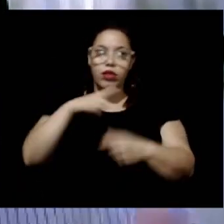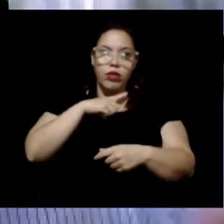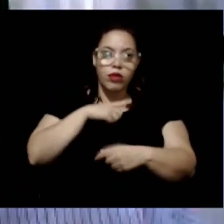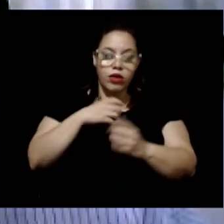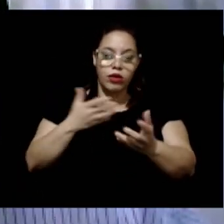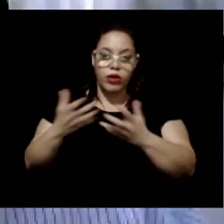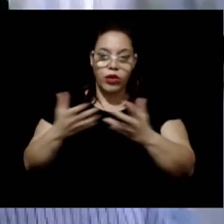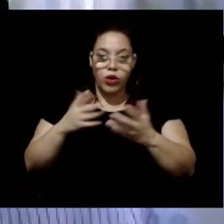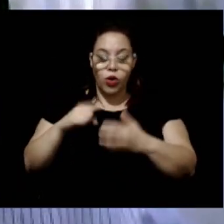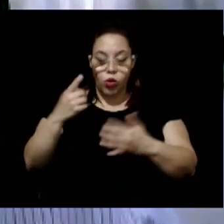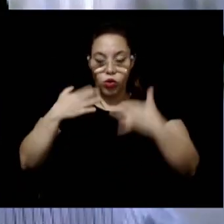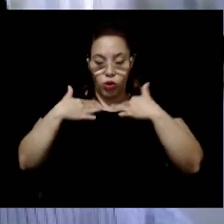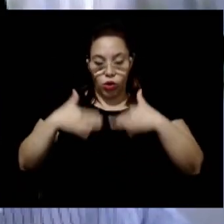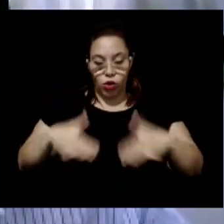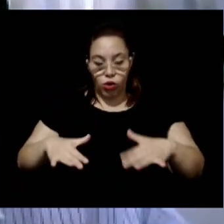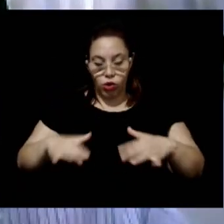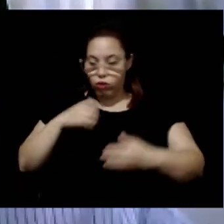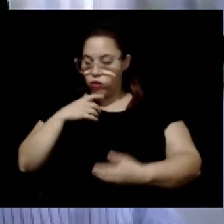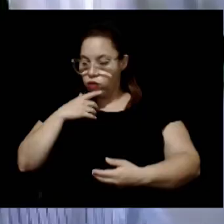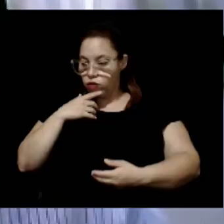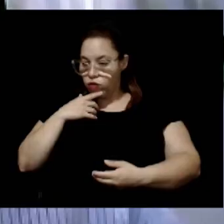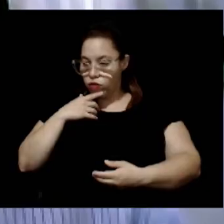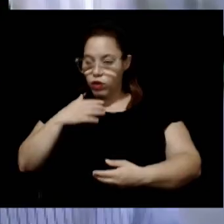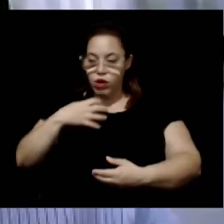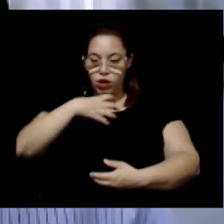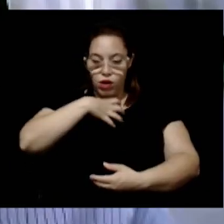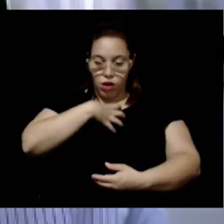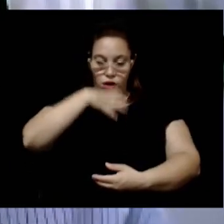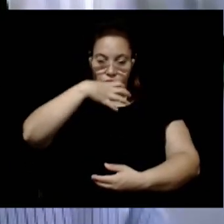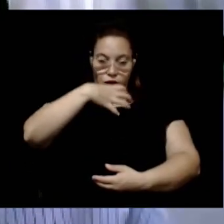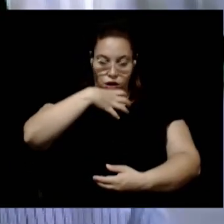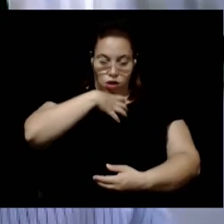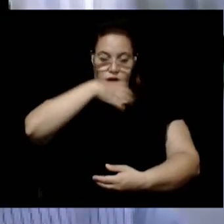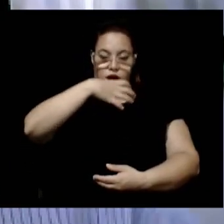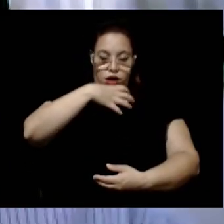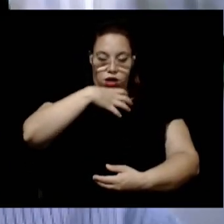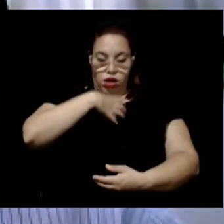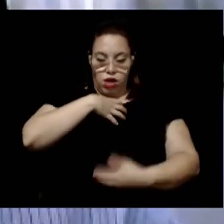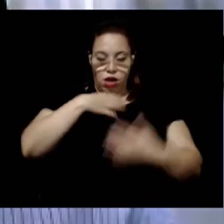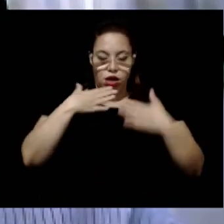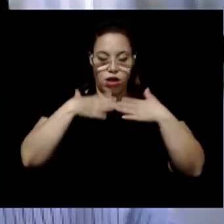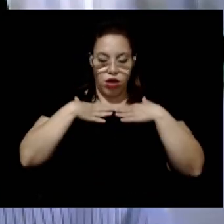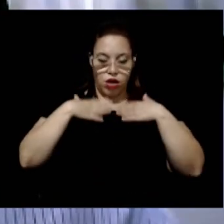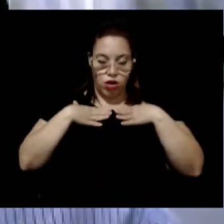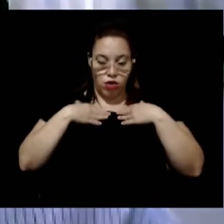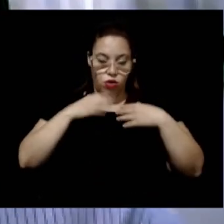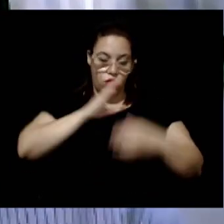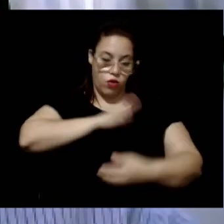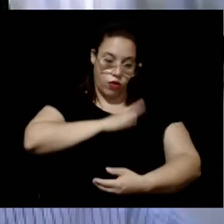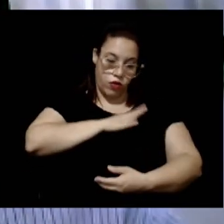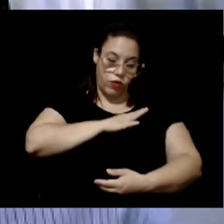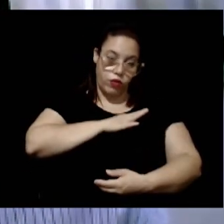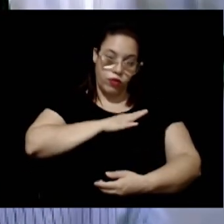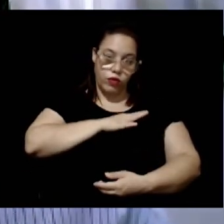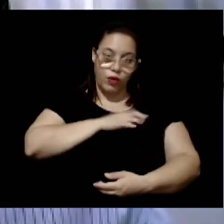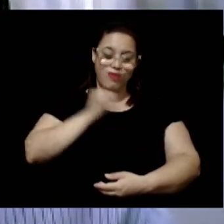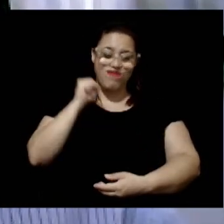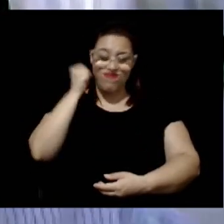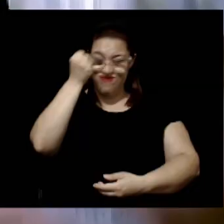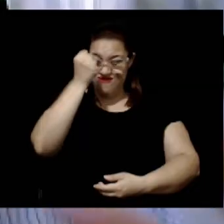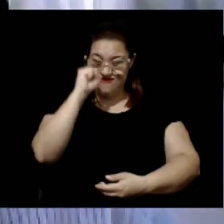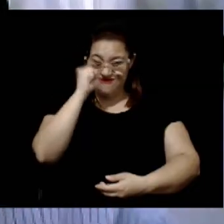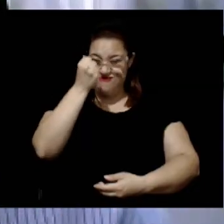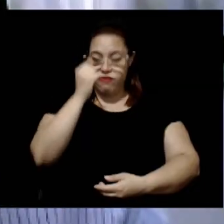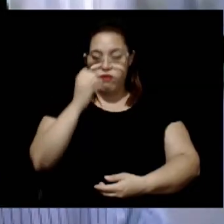órgãos, podia citar pulmão, os vasos, até eventualmente o coração, são os casos de mais gravidade, são os casos que